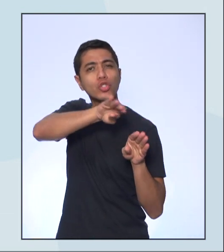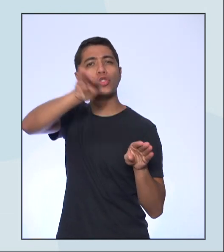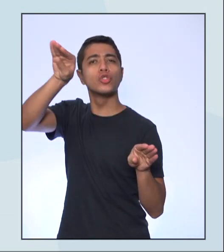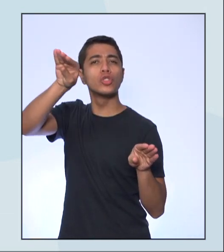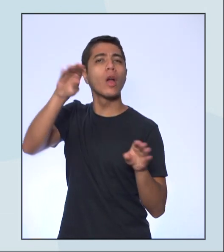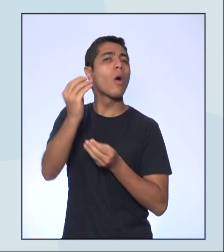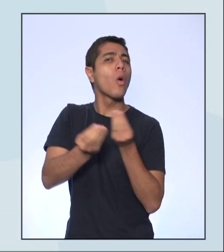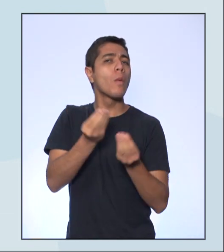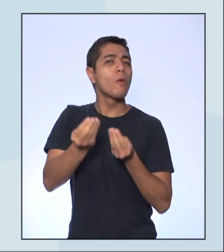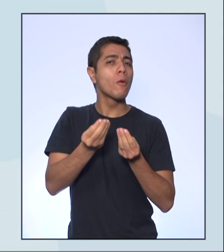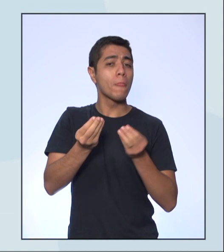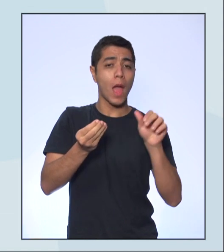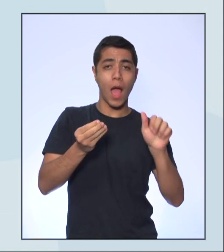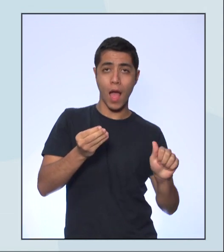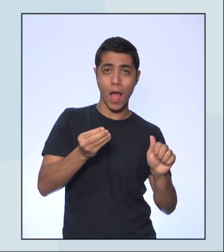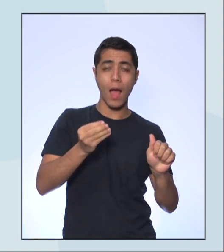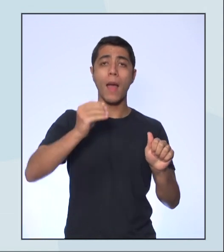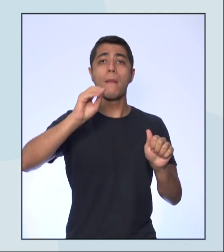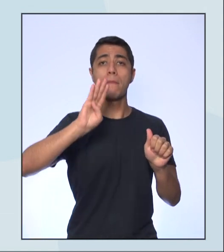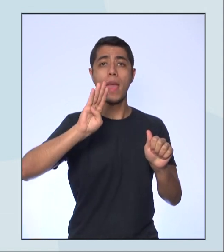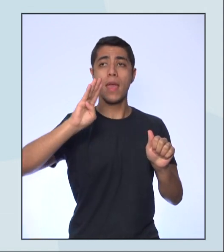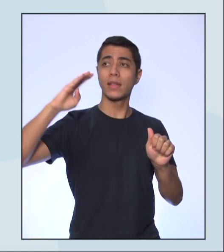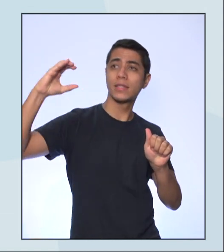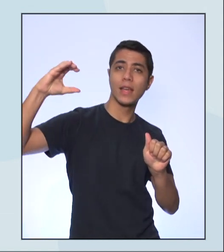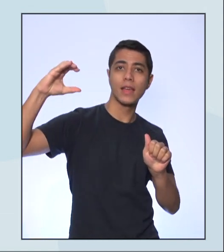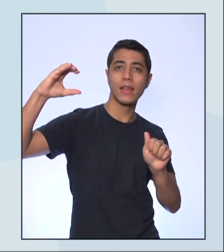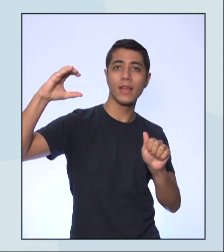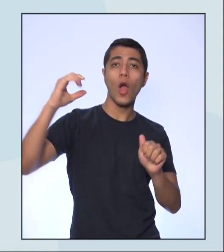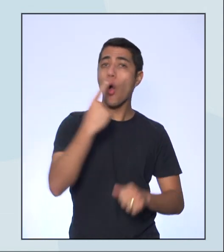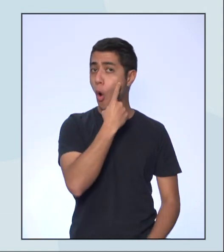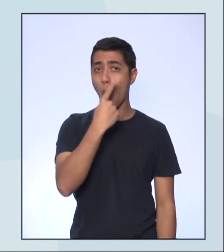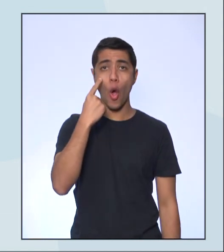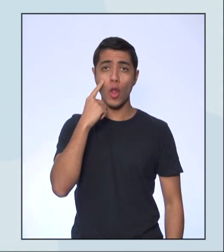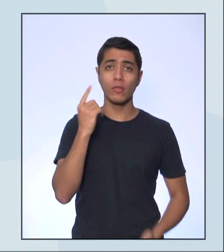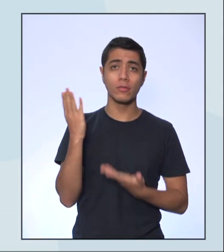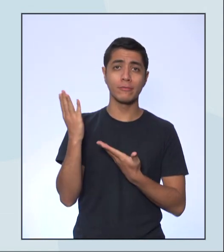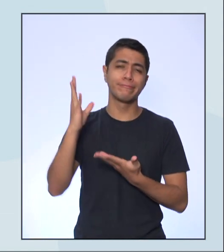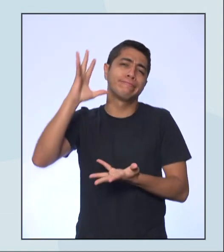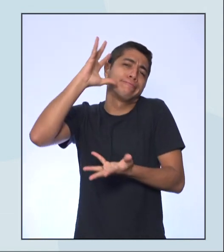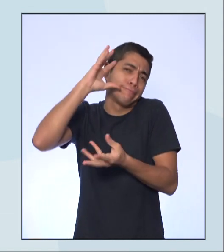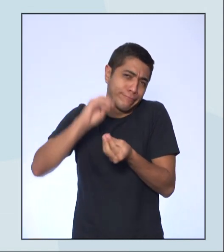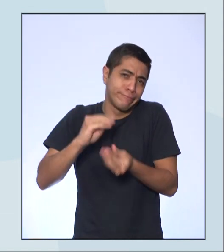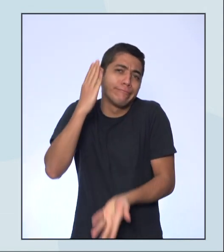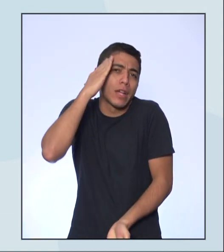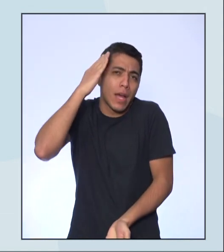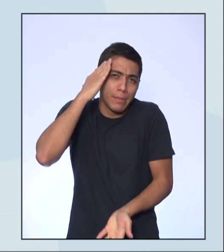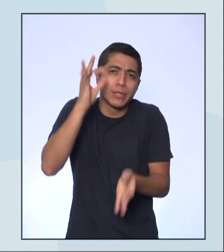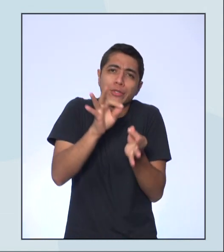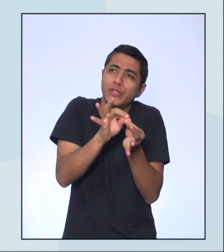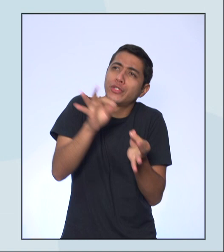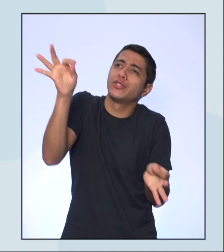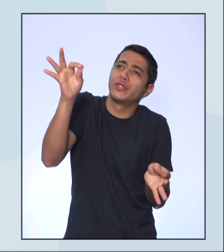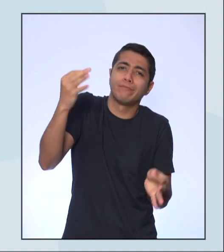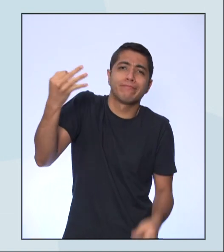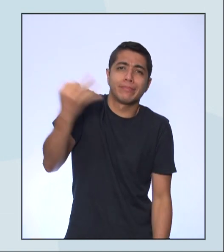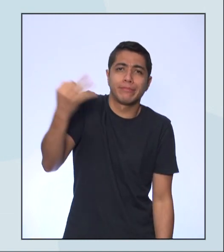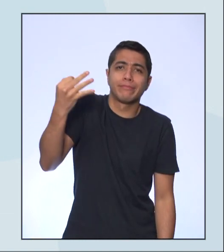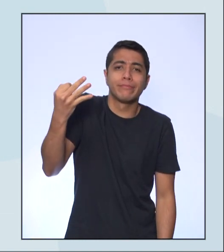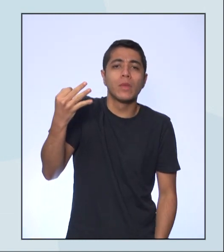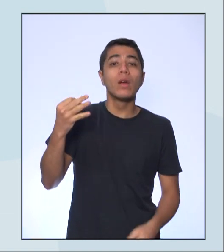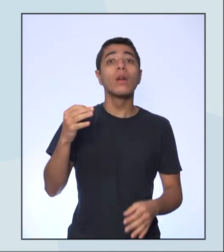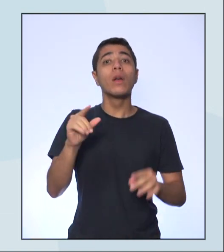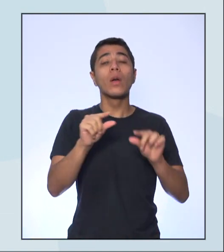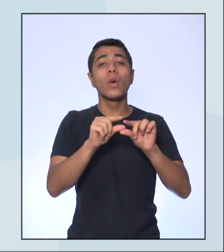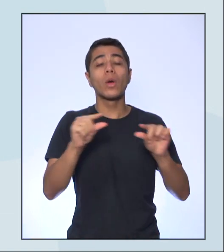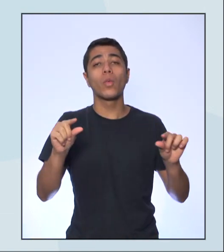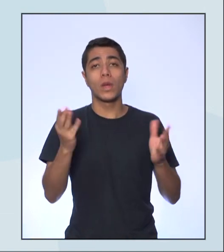já, olhando, observando, eu já sei que eles estão alinhados. A equação dessa reta é y igual a x menos 1. E ali eu tenho